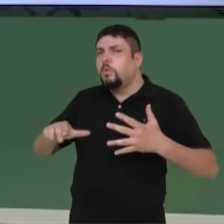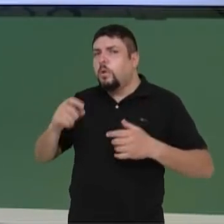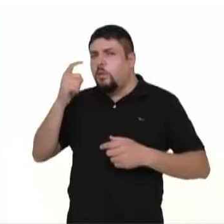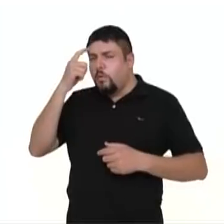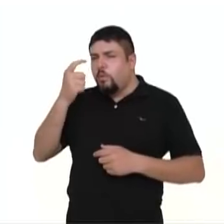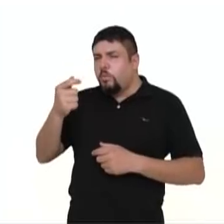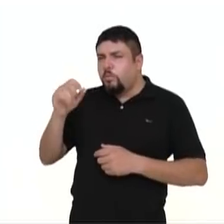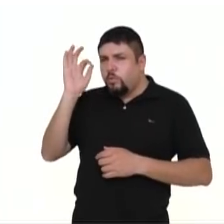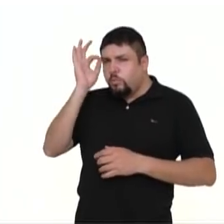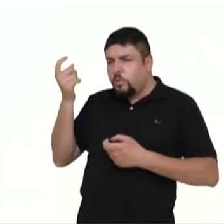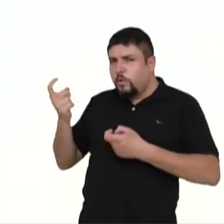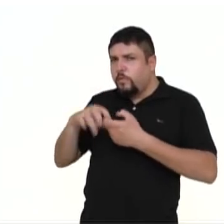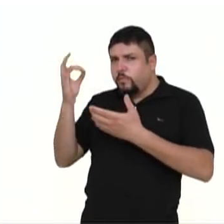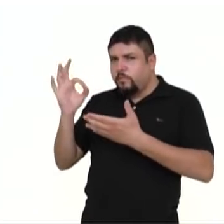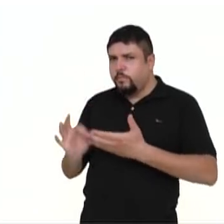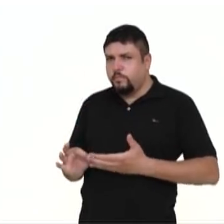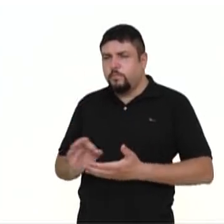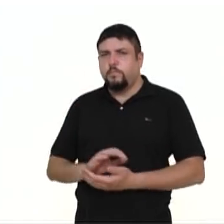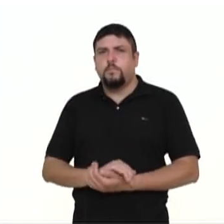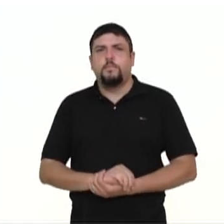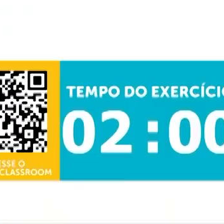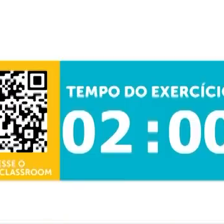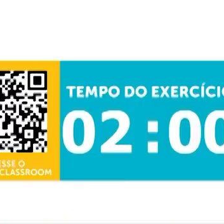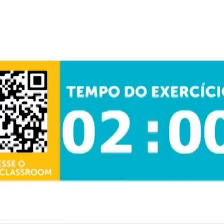um pouquinho e a gente já volta com a resposta.